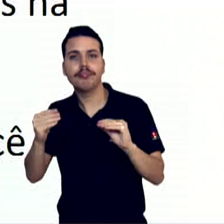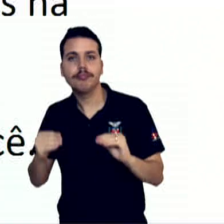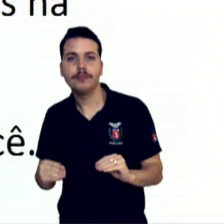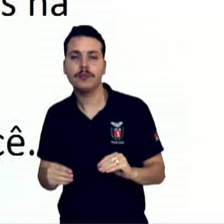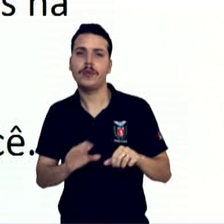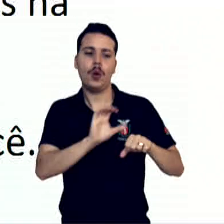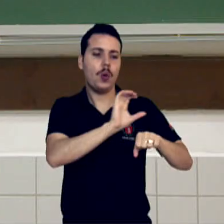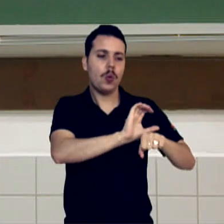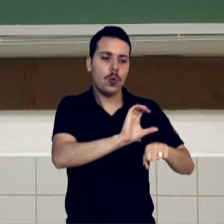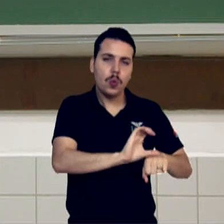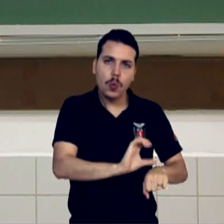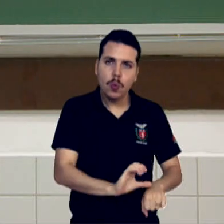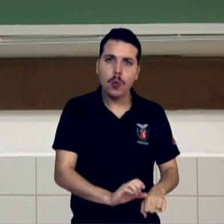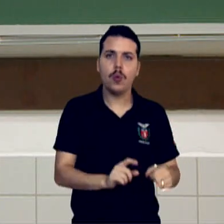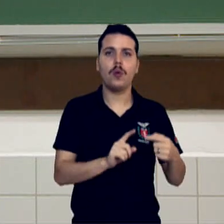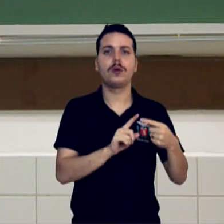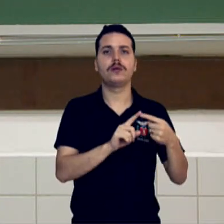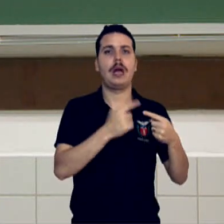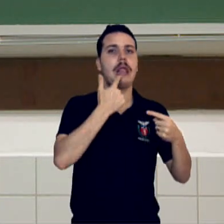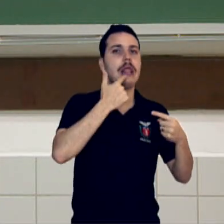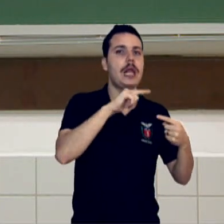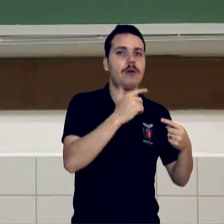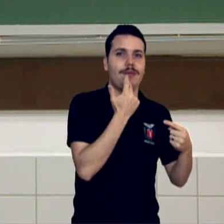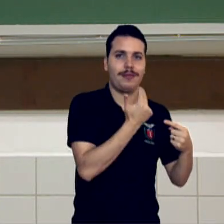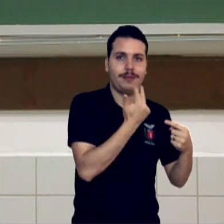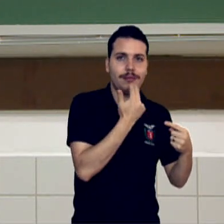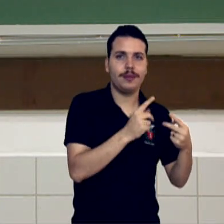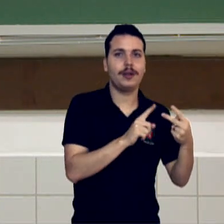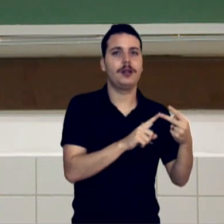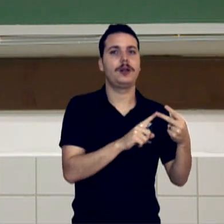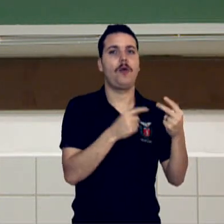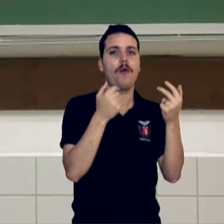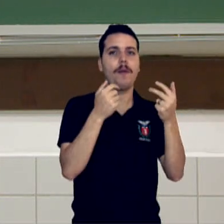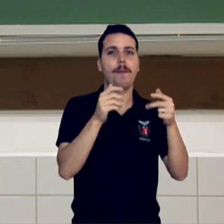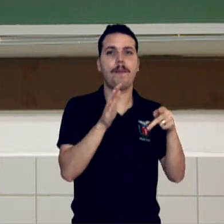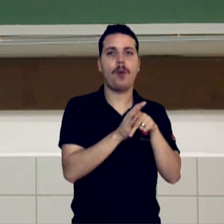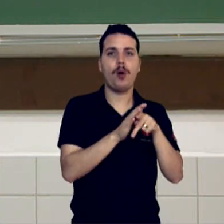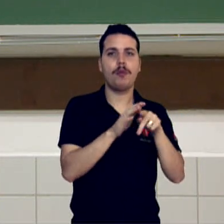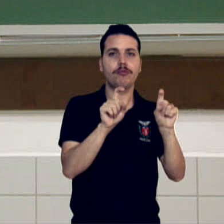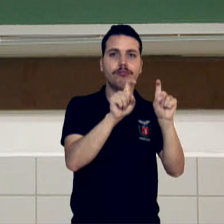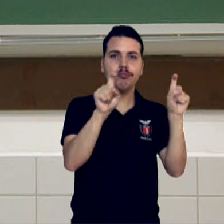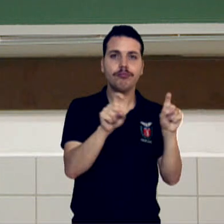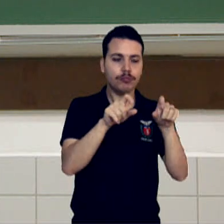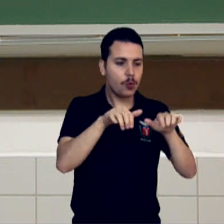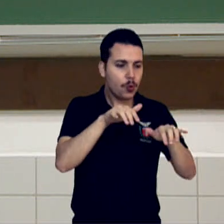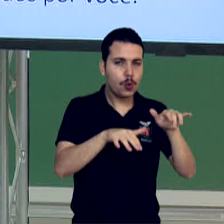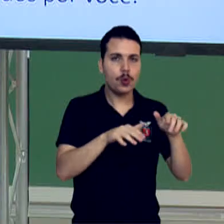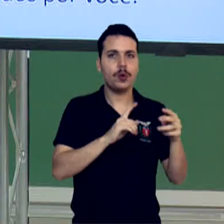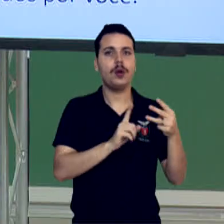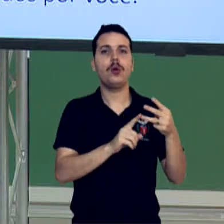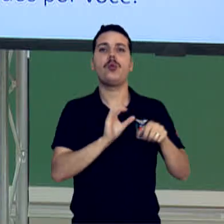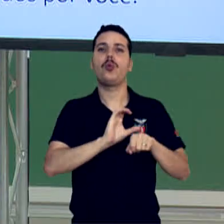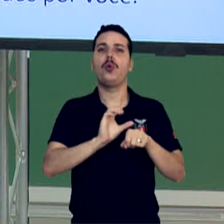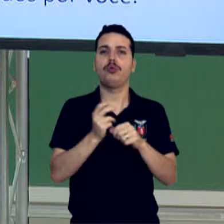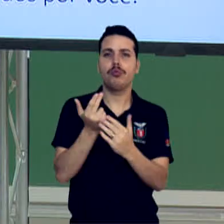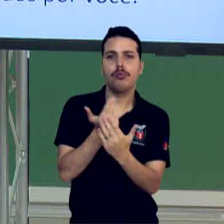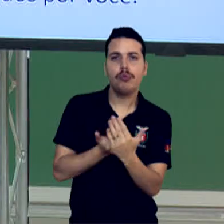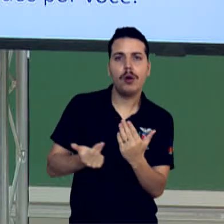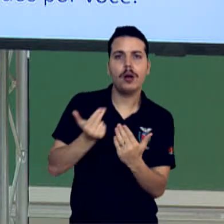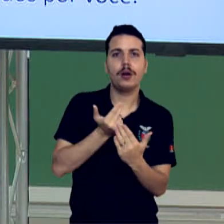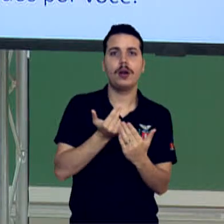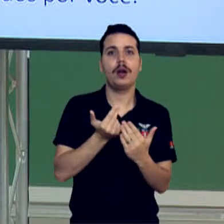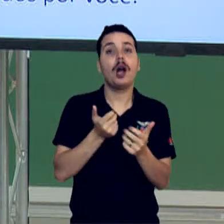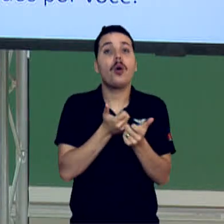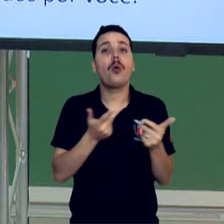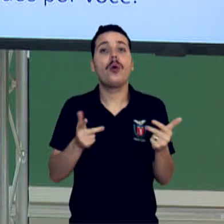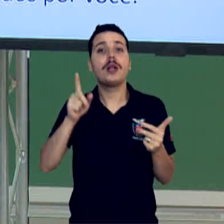de línguas, cursos de informática, enfim, curso de desenho, aquilo que for pertinente para a